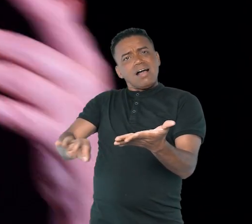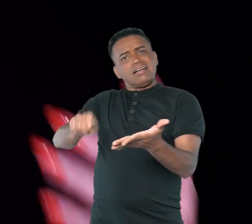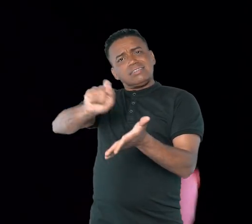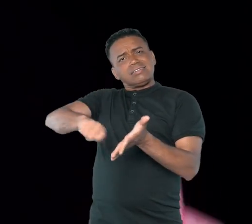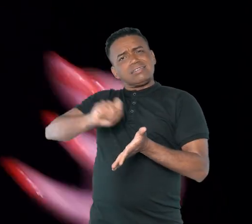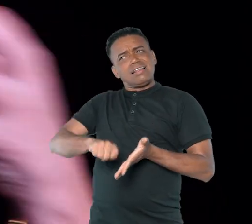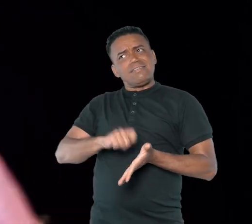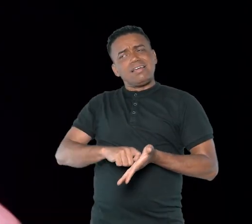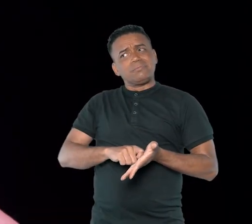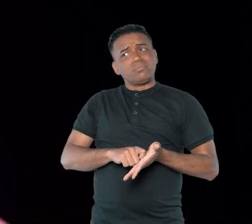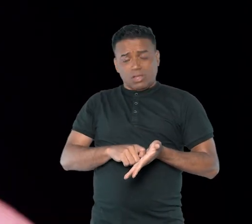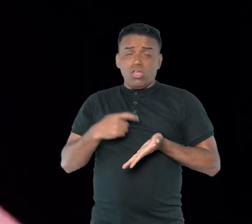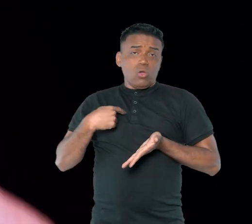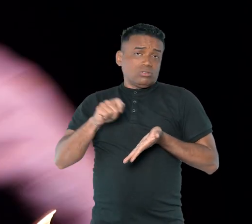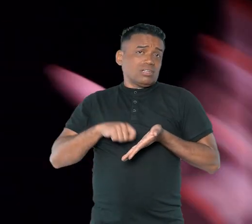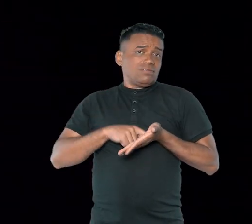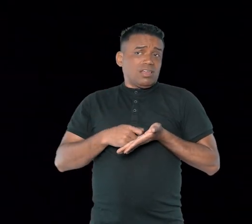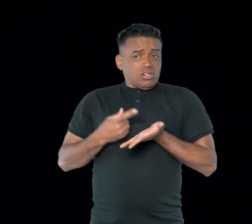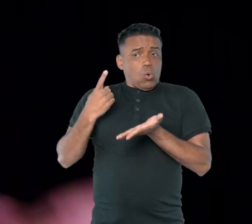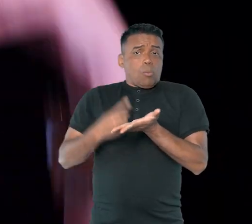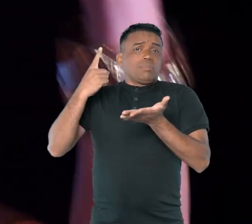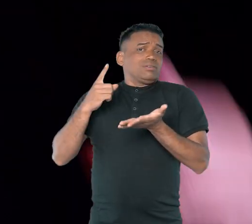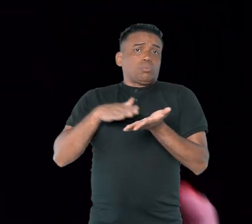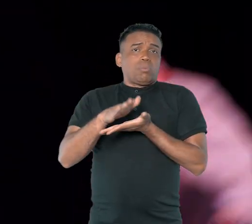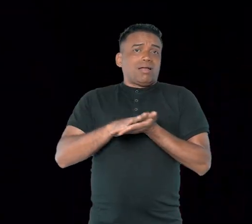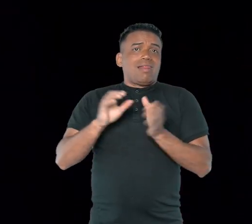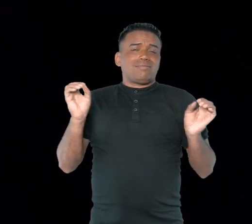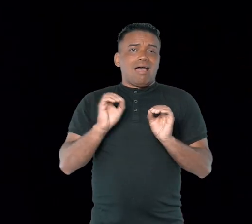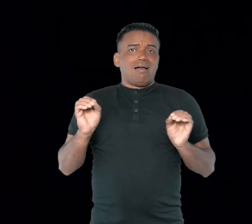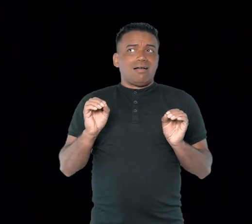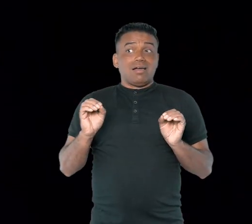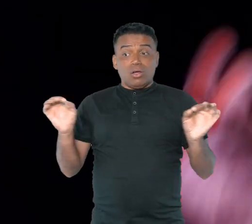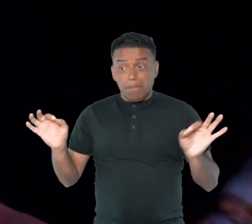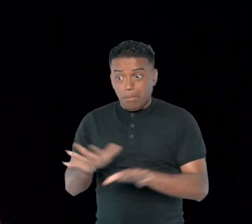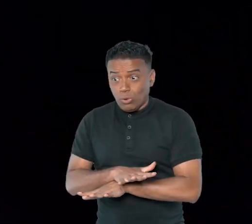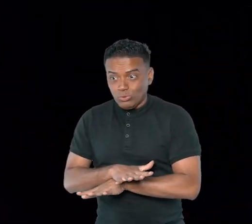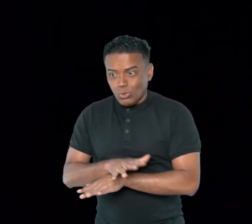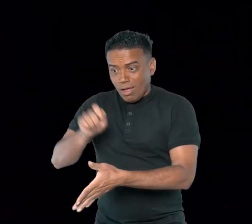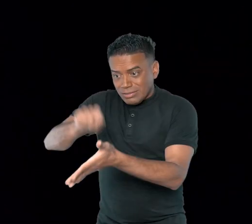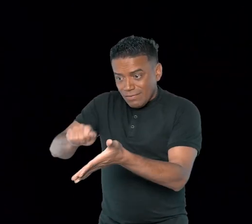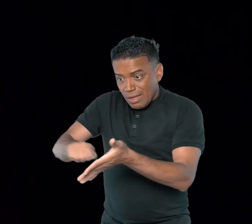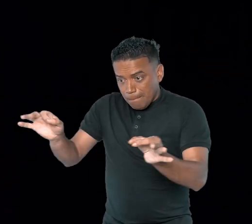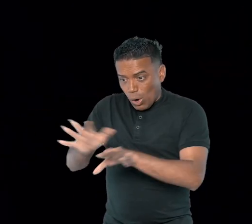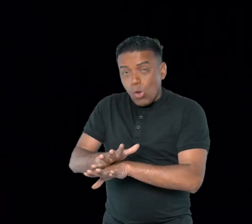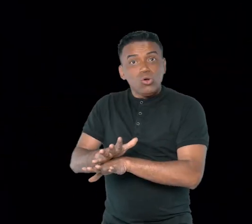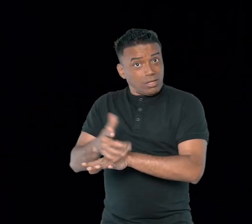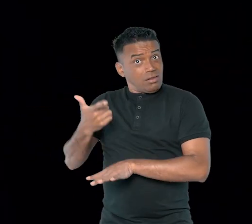eu escrevi sem o compromisso comigo mesma de publicar, mas quando ele estava pronto, eu falei, não, ele fica de